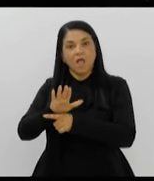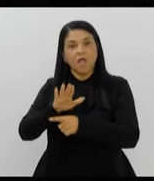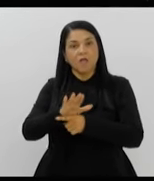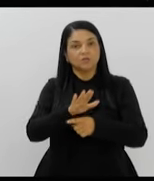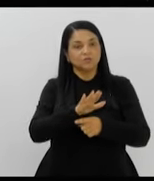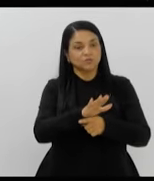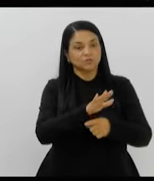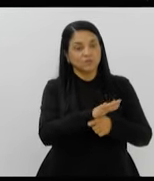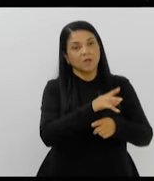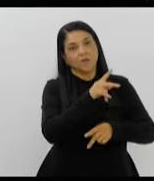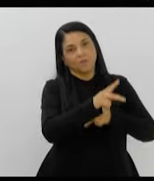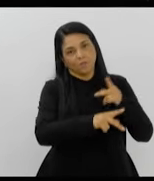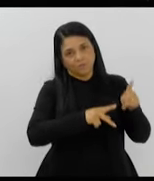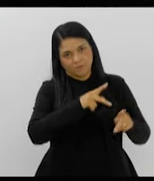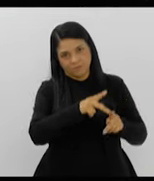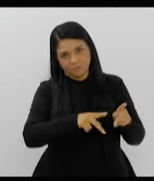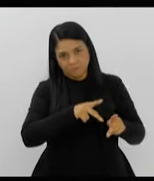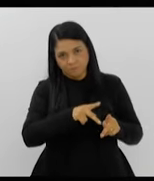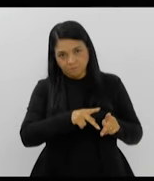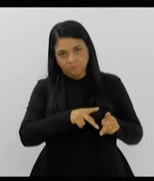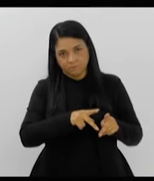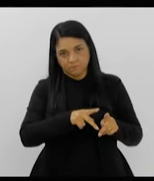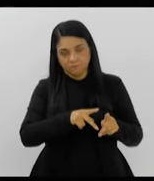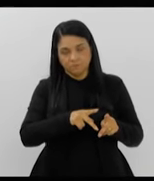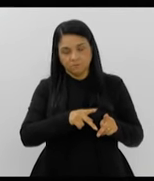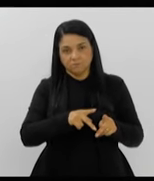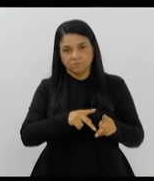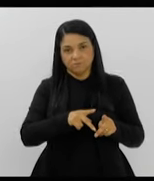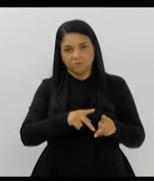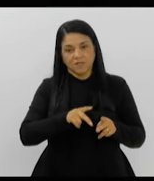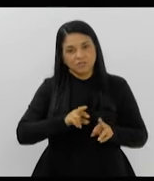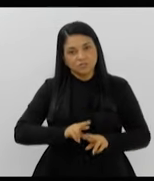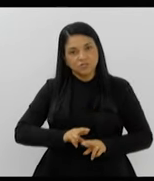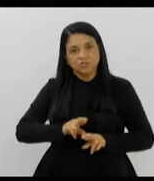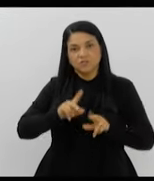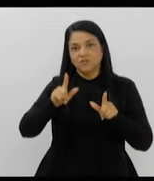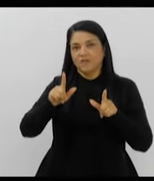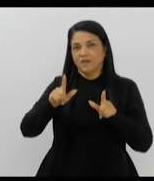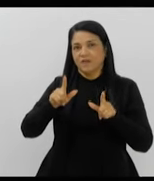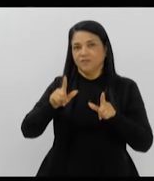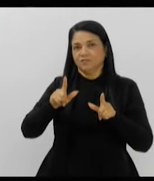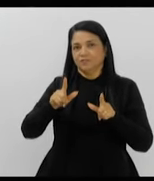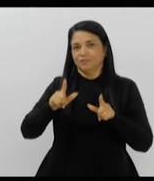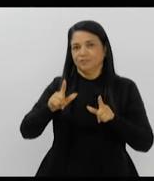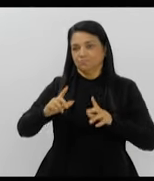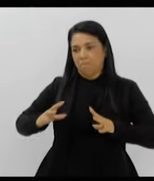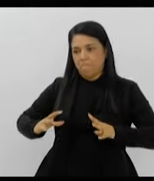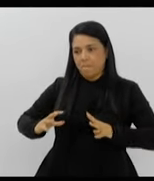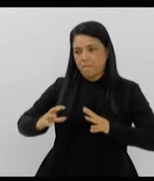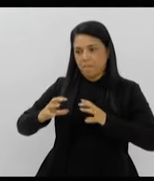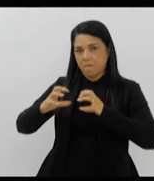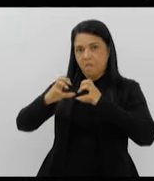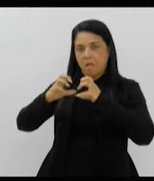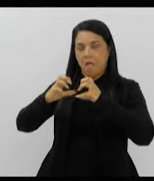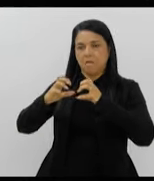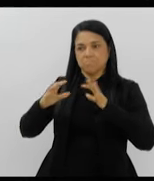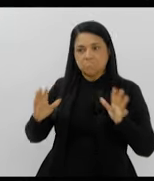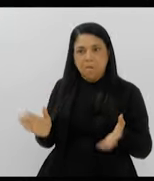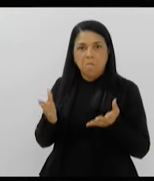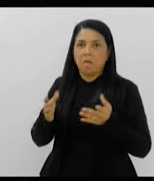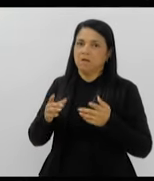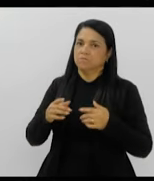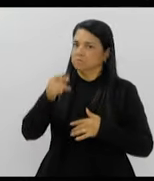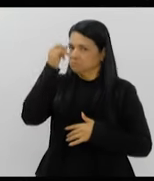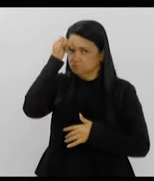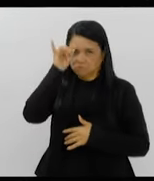menos favorecidos e não para tocarmos fogo nos conflitos.